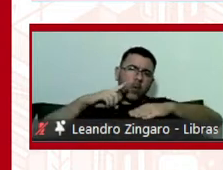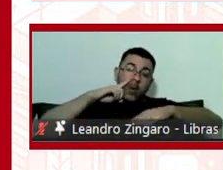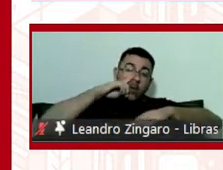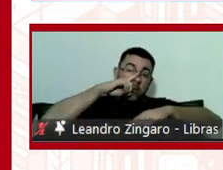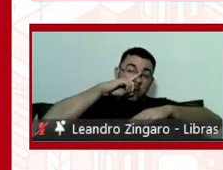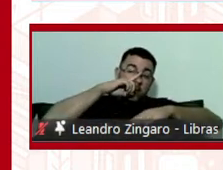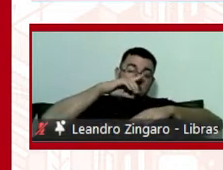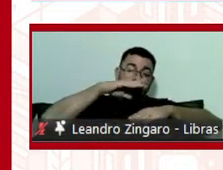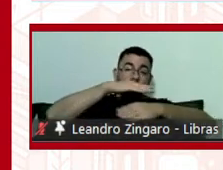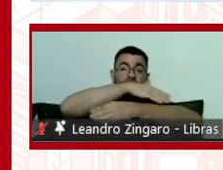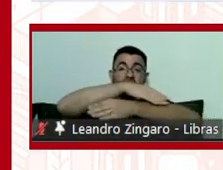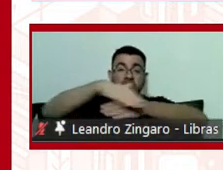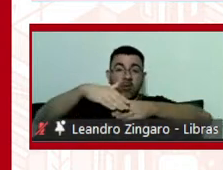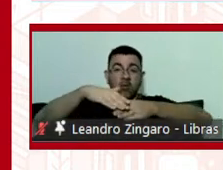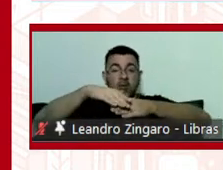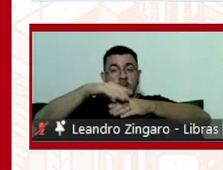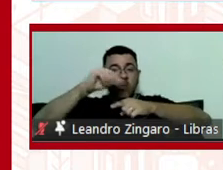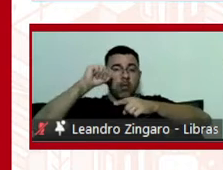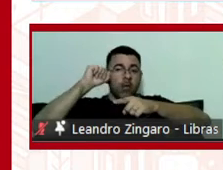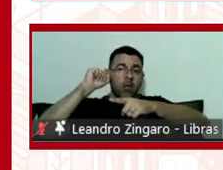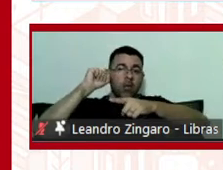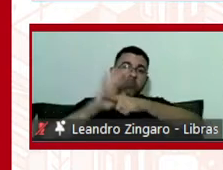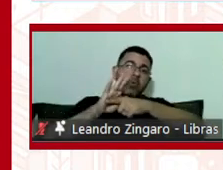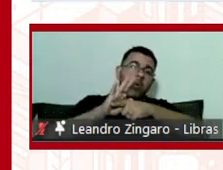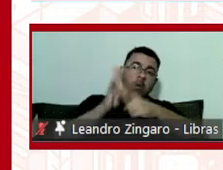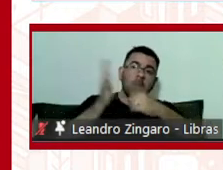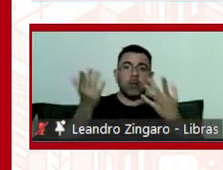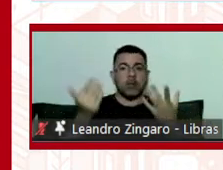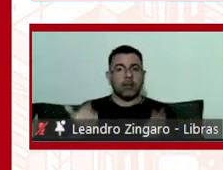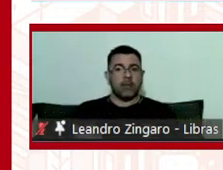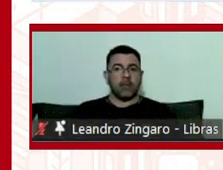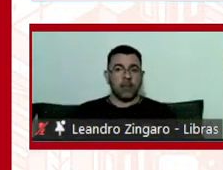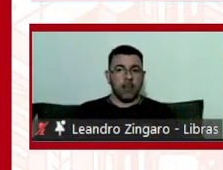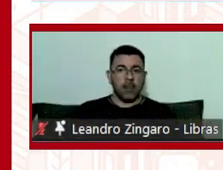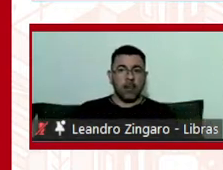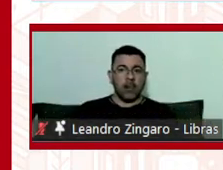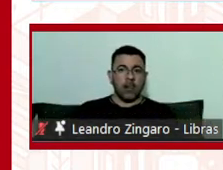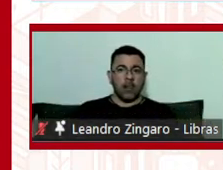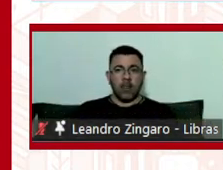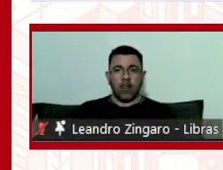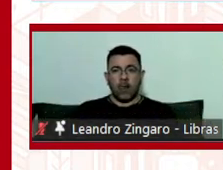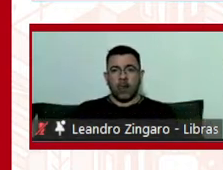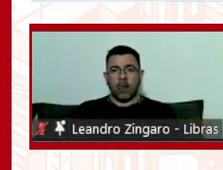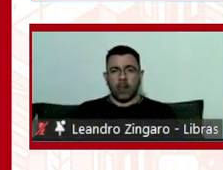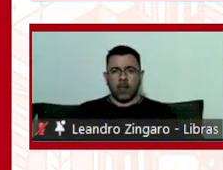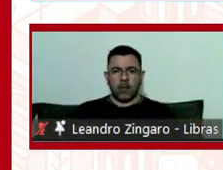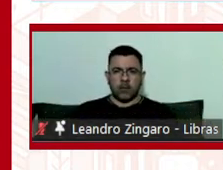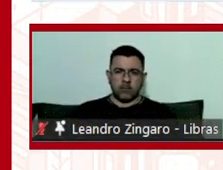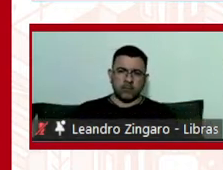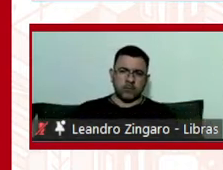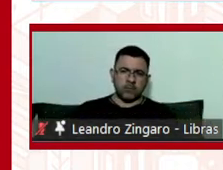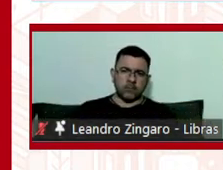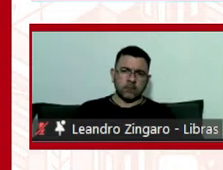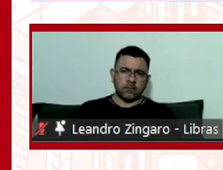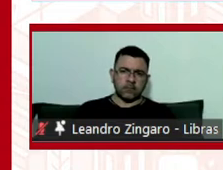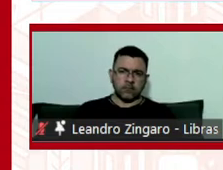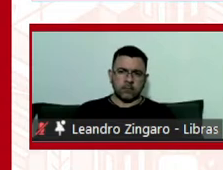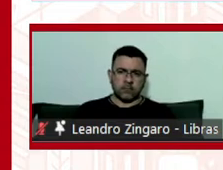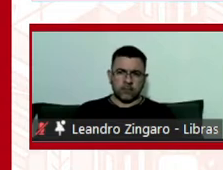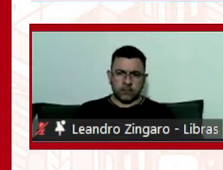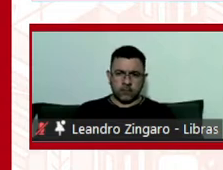objeto atra na calçada então tu consegue mostrar aí consigo vou dar um zoom aqui